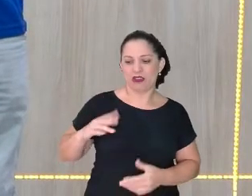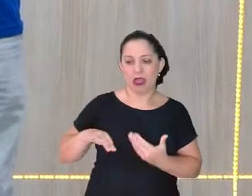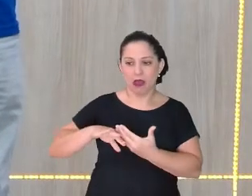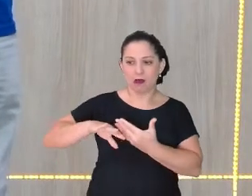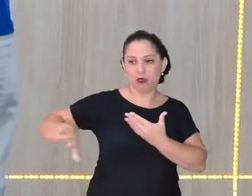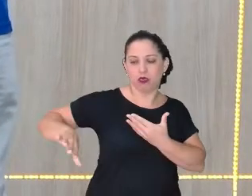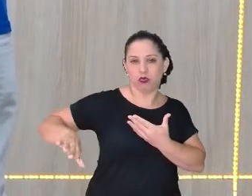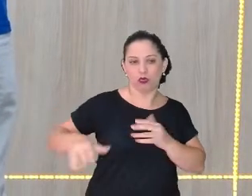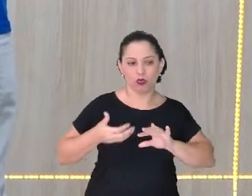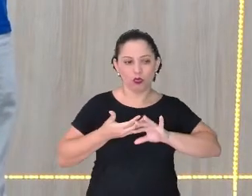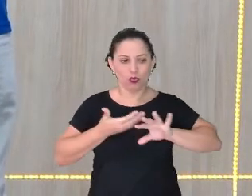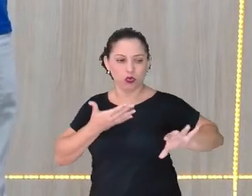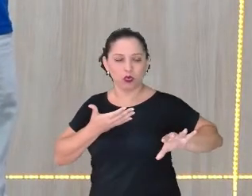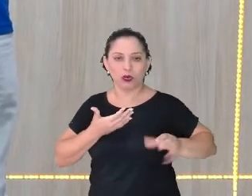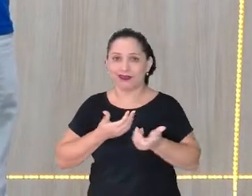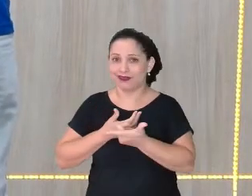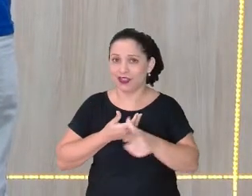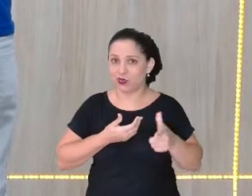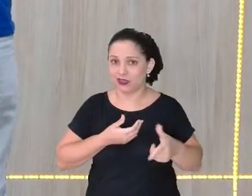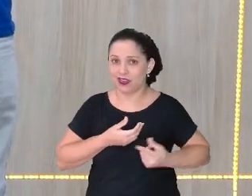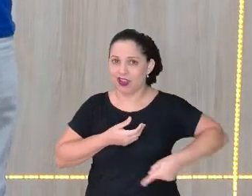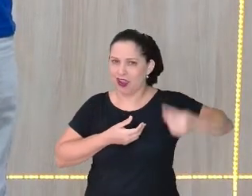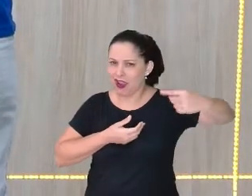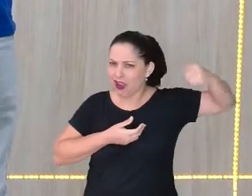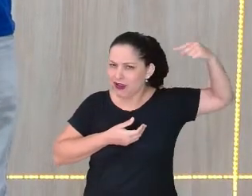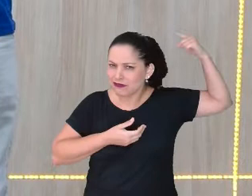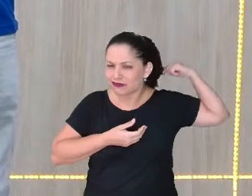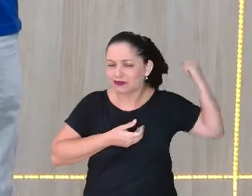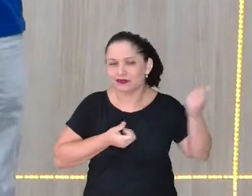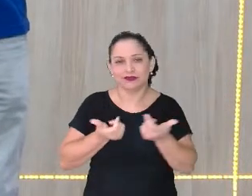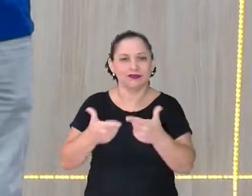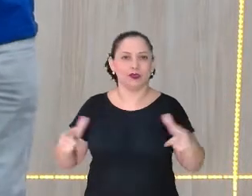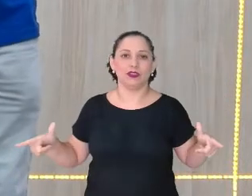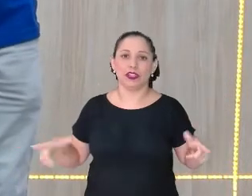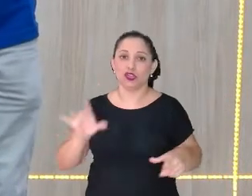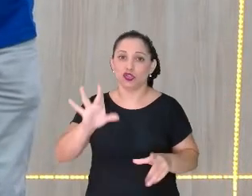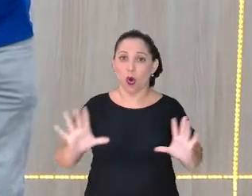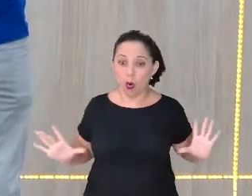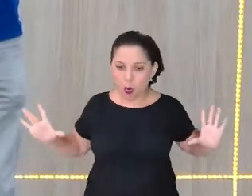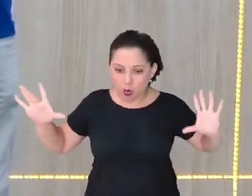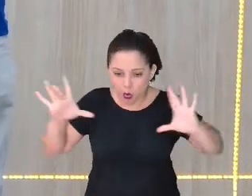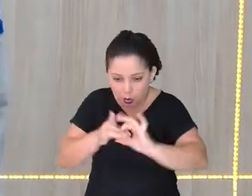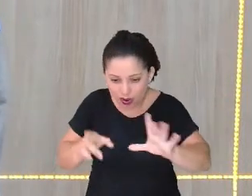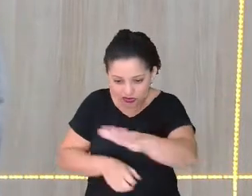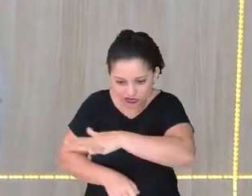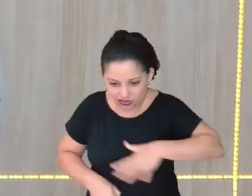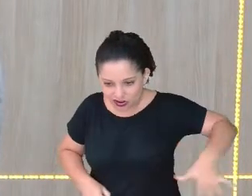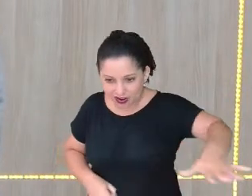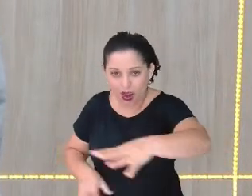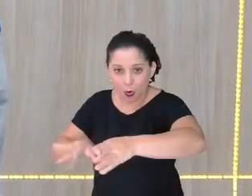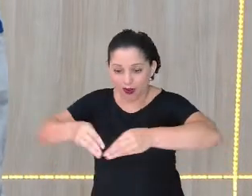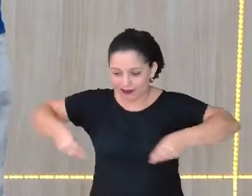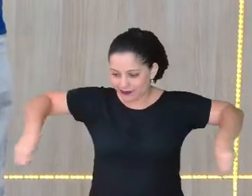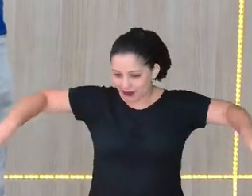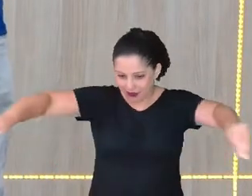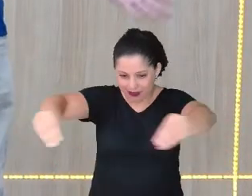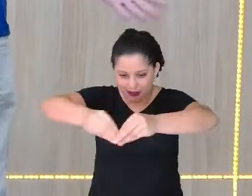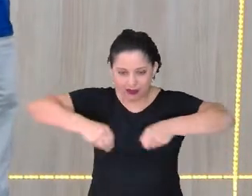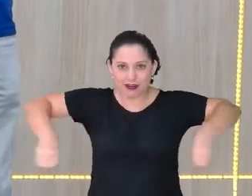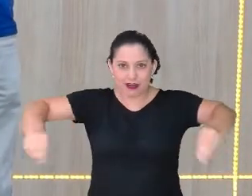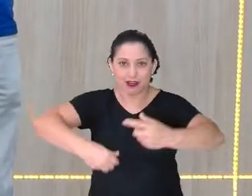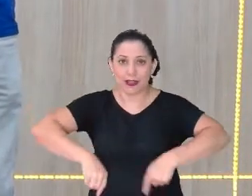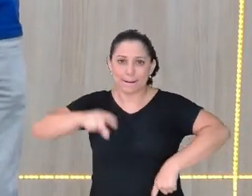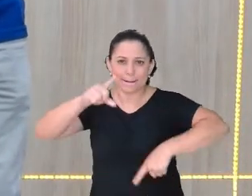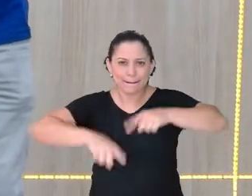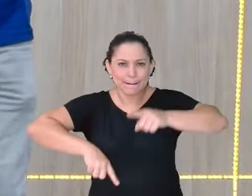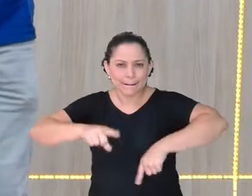meu, isso é seu. Né? O que existia era a coletivização da terra e do produto,